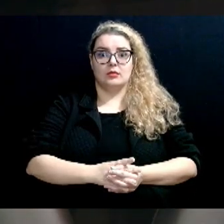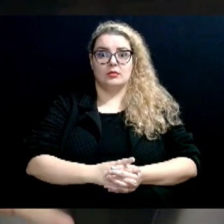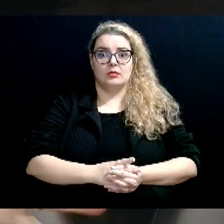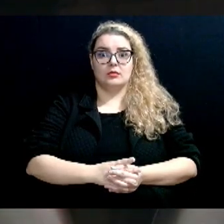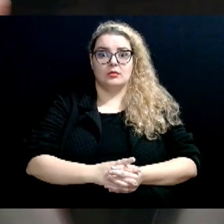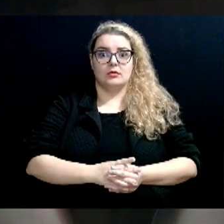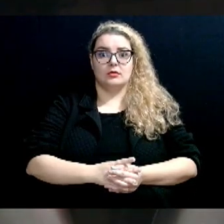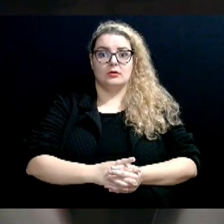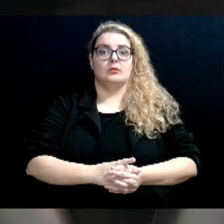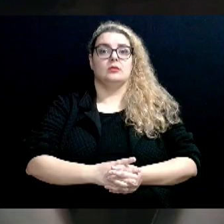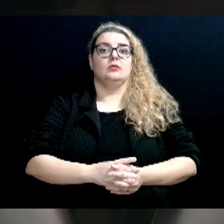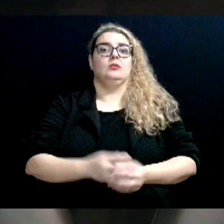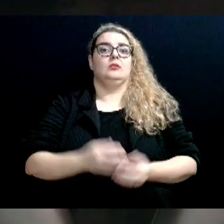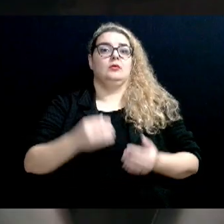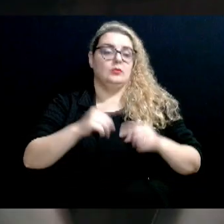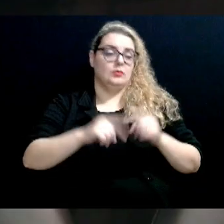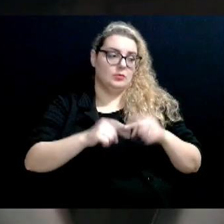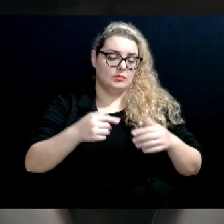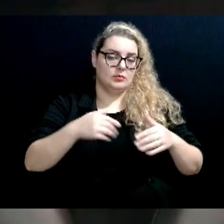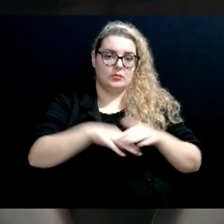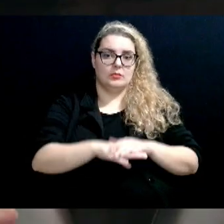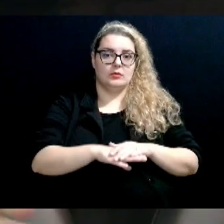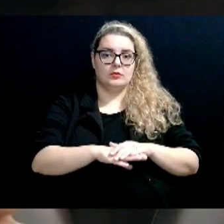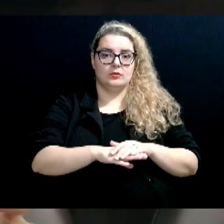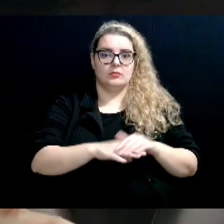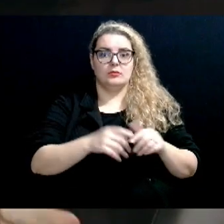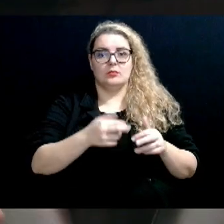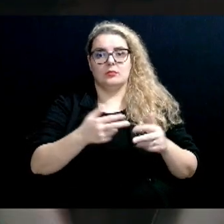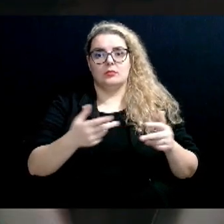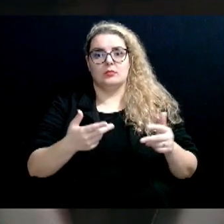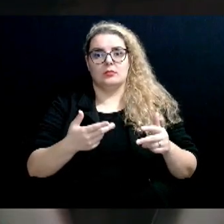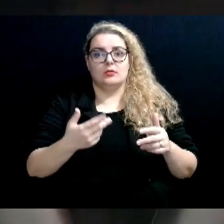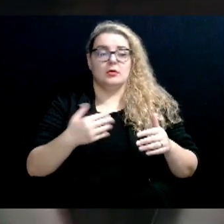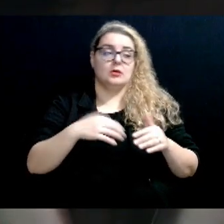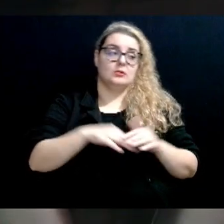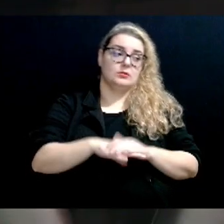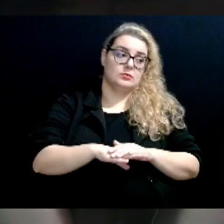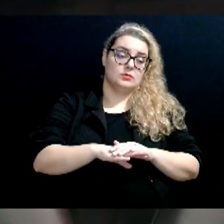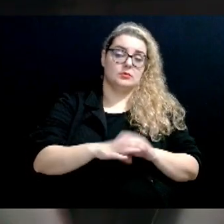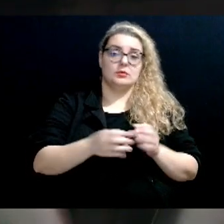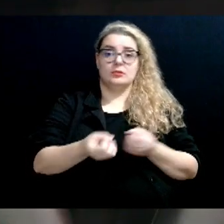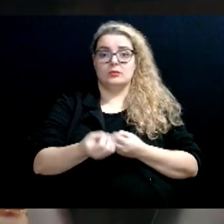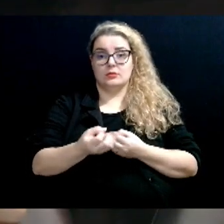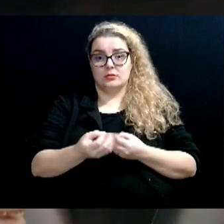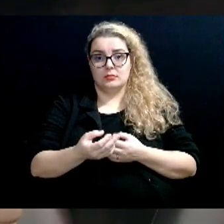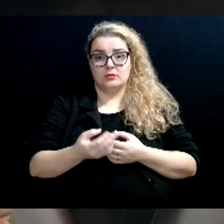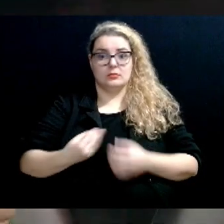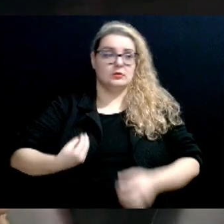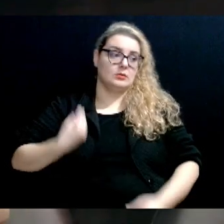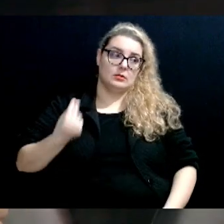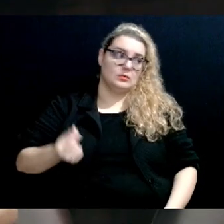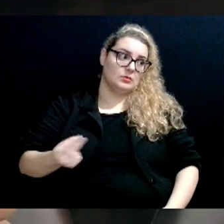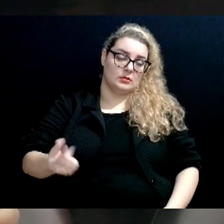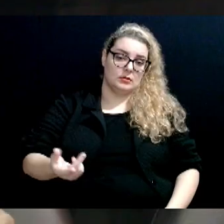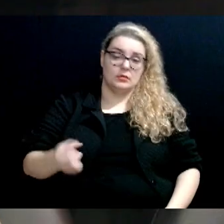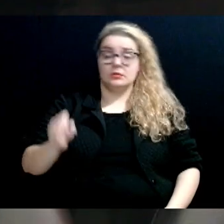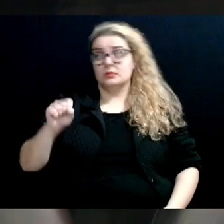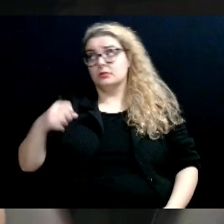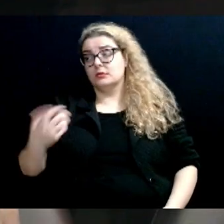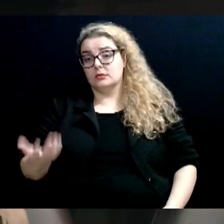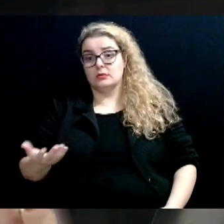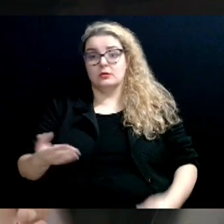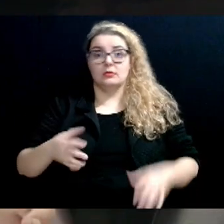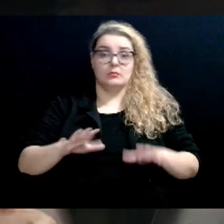um objeto não é uma coisa que você vai querer guardar aquela informação para o resto da vida. Sim. Mas mesmo assim, você precisa